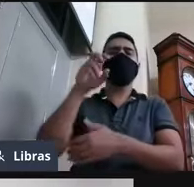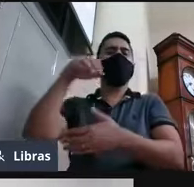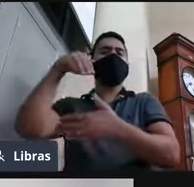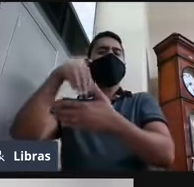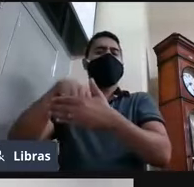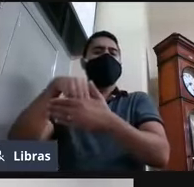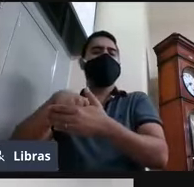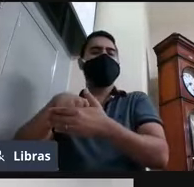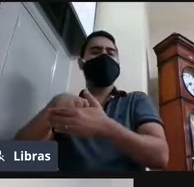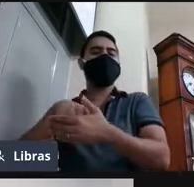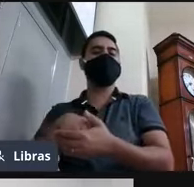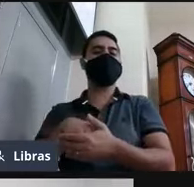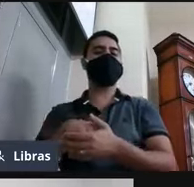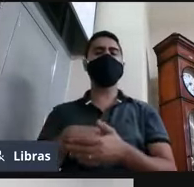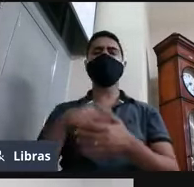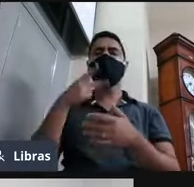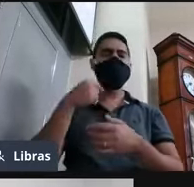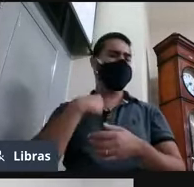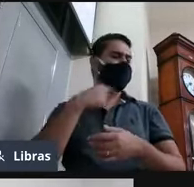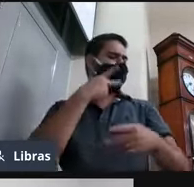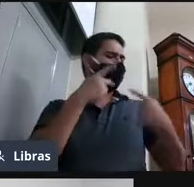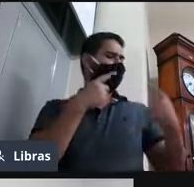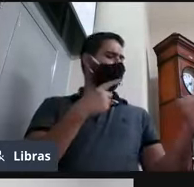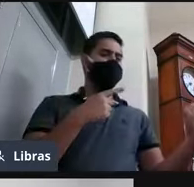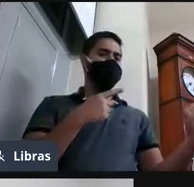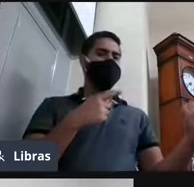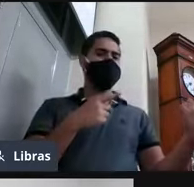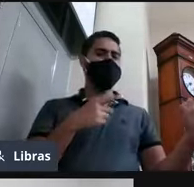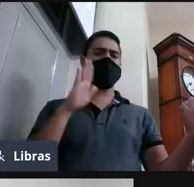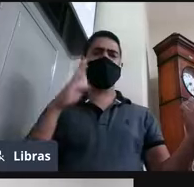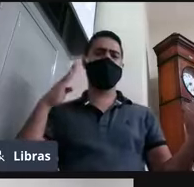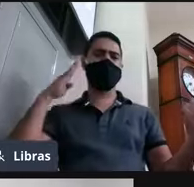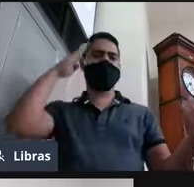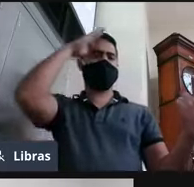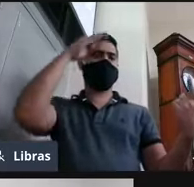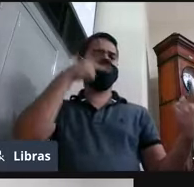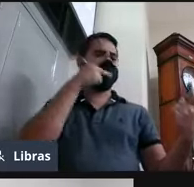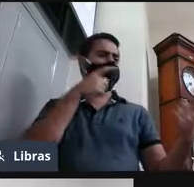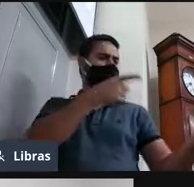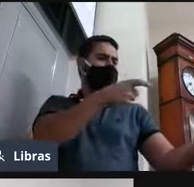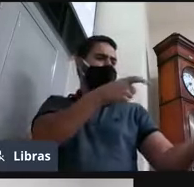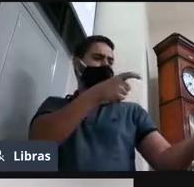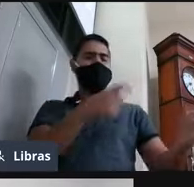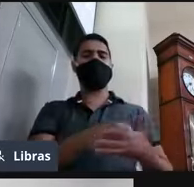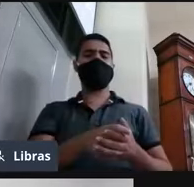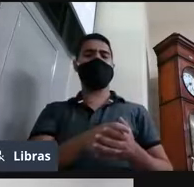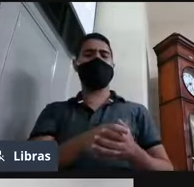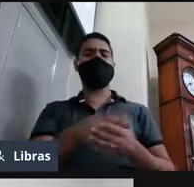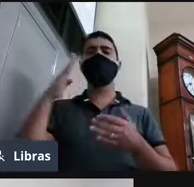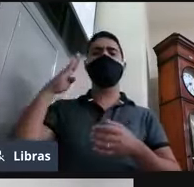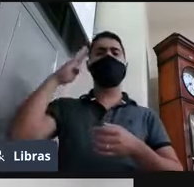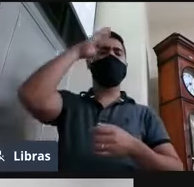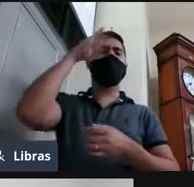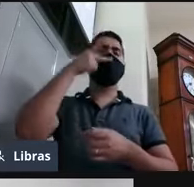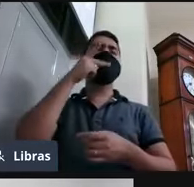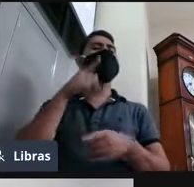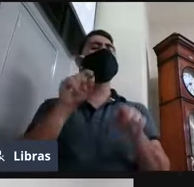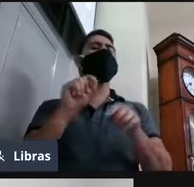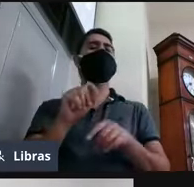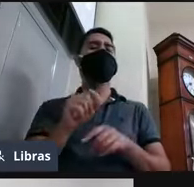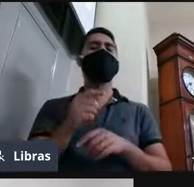for de mim. Falaram que eu falei uma coisa. O Bolsonaro falou que ia fuzilar o Fernando Henrique. O Bolsonaro falou